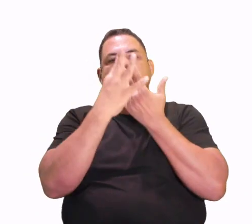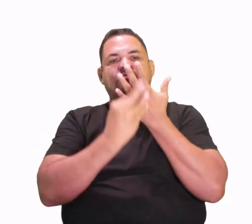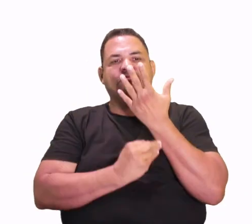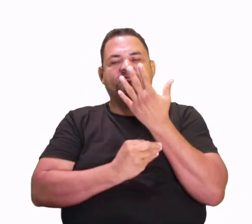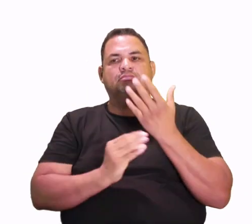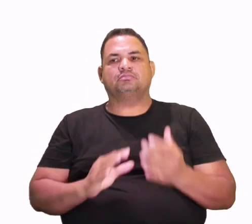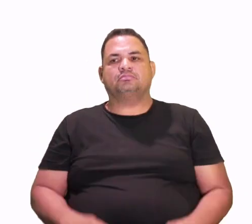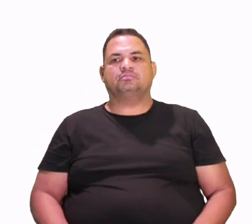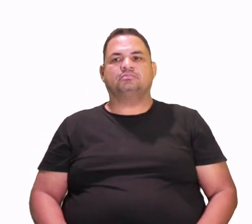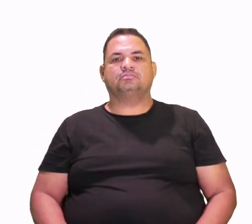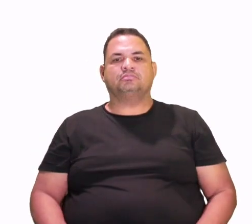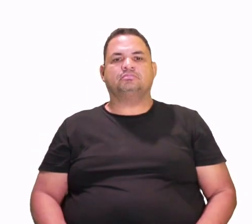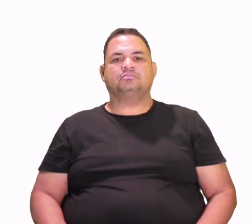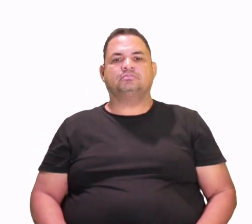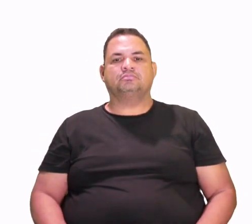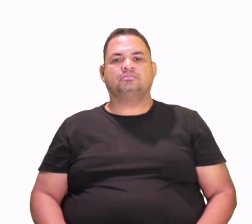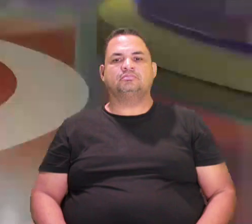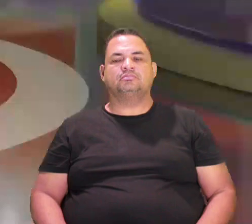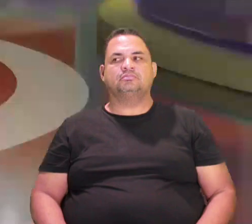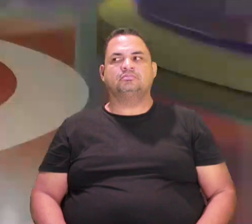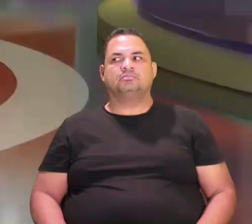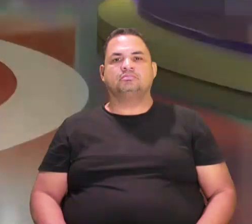referências. And